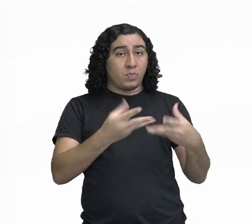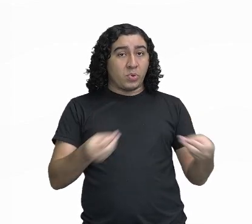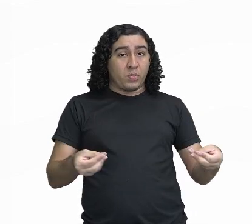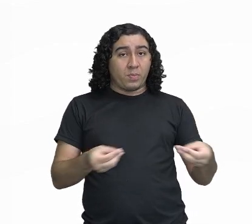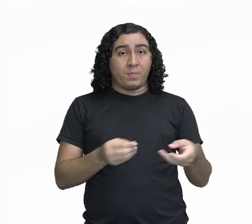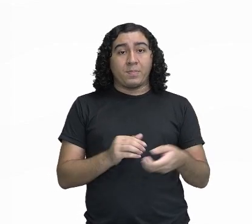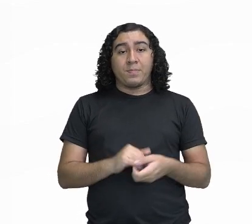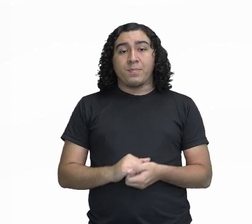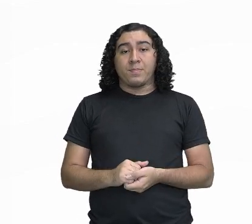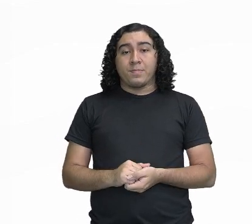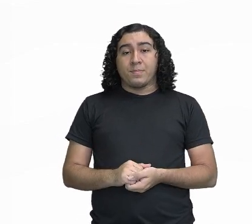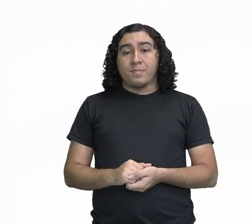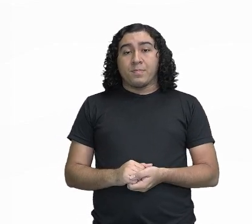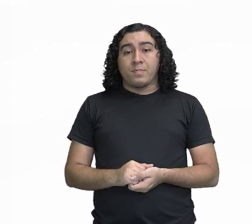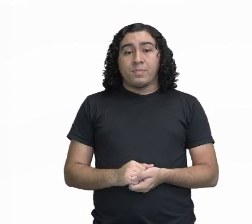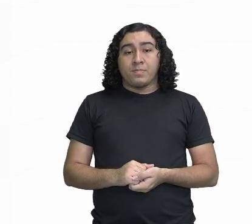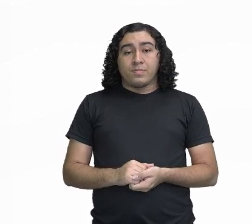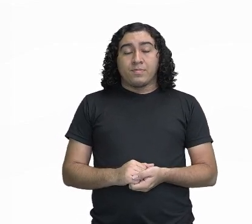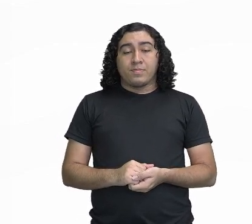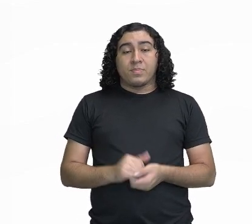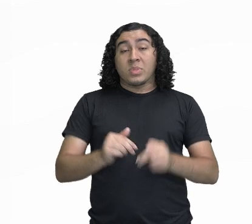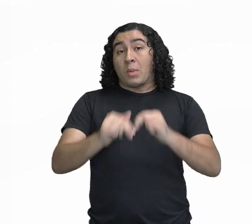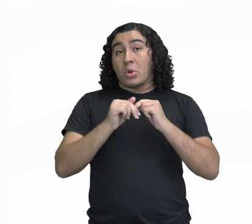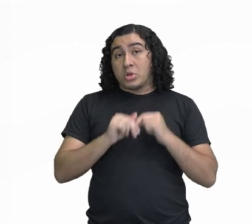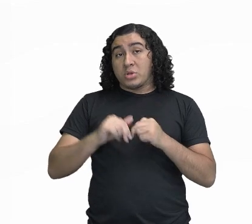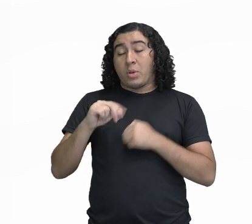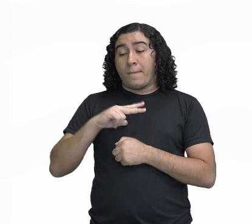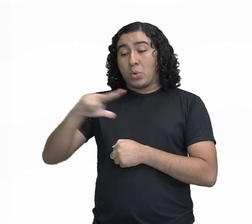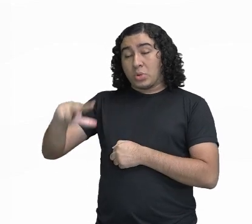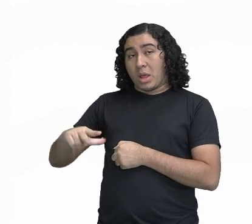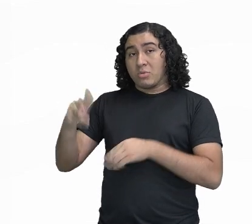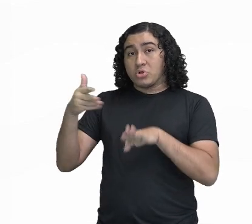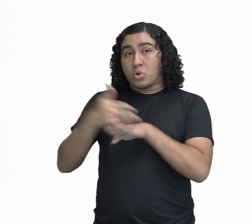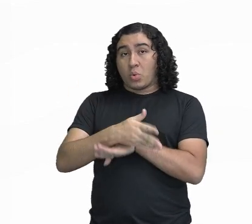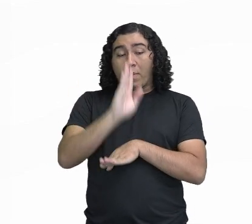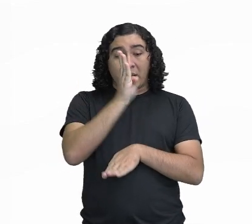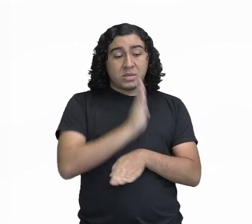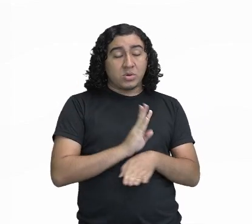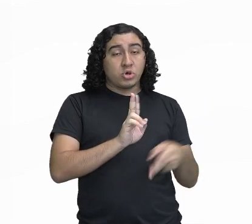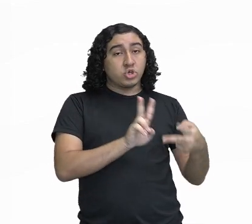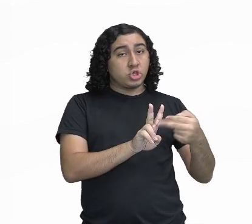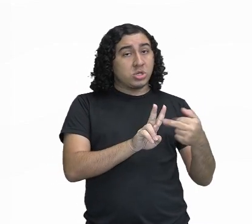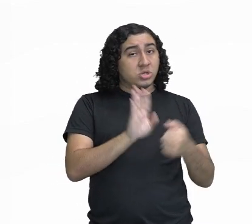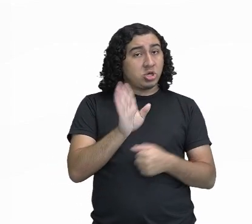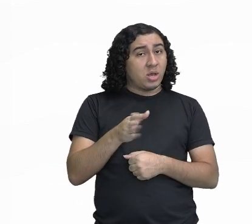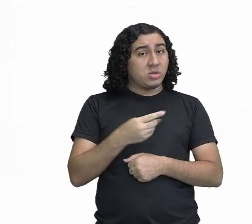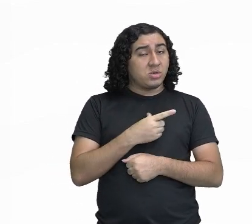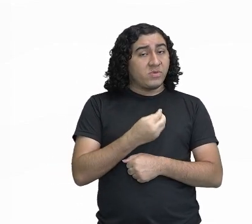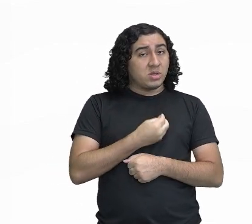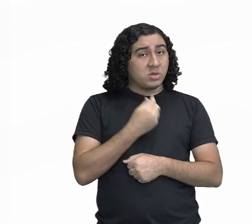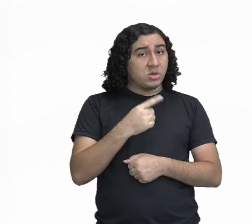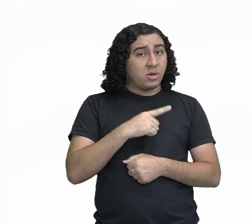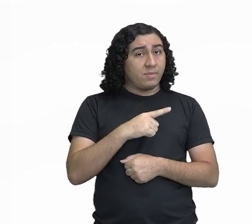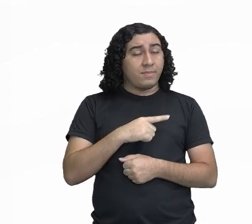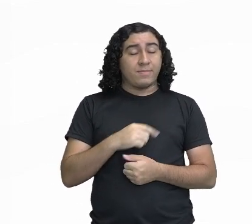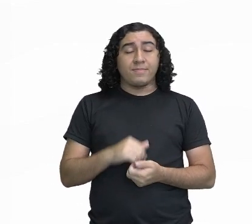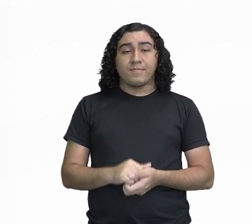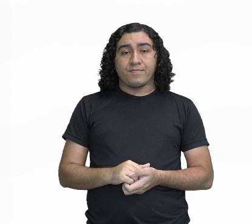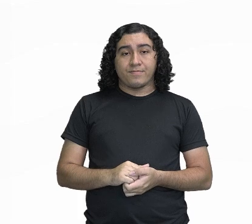história. Então, quando os portugueses chegaram ao Brasil, os indígenas já viviam aqui.